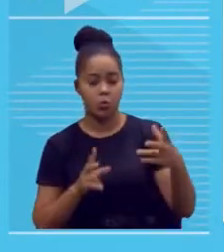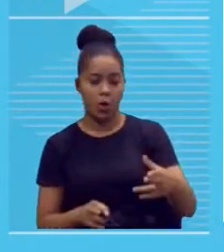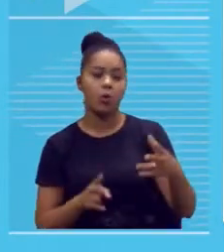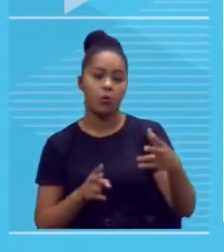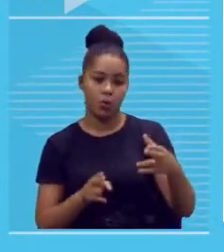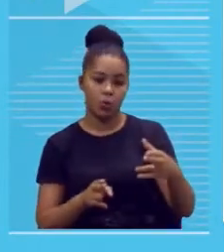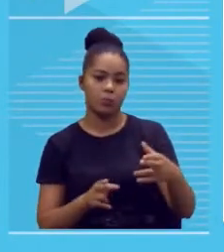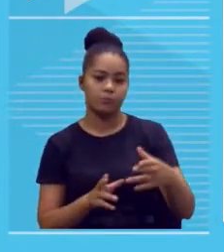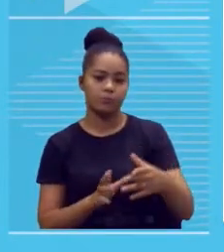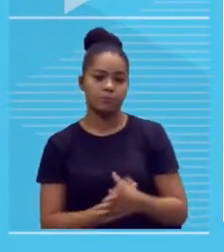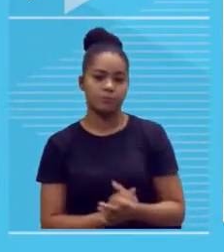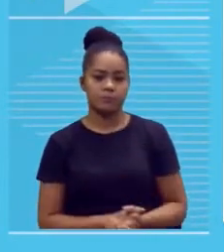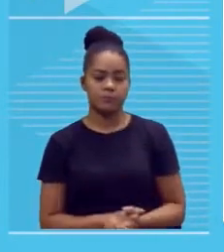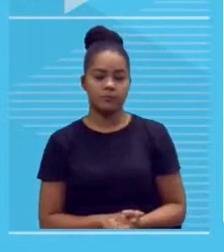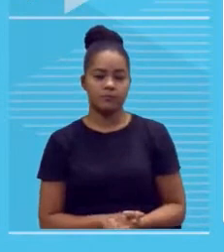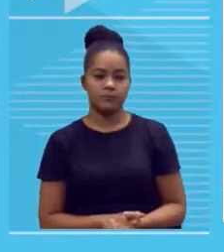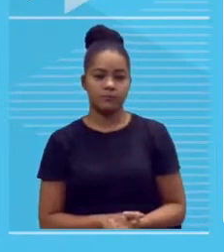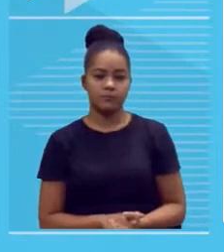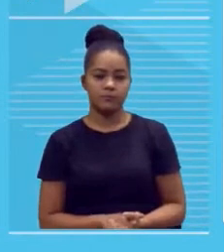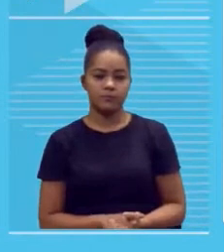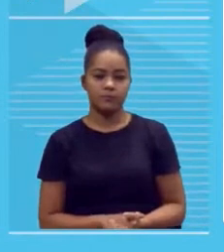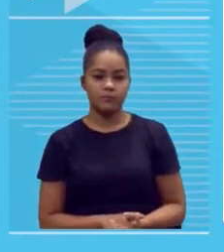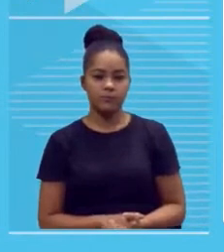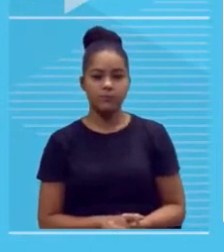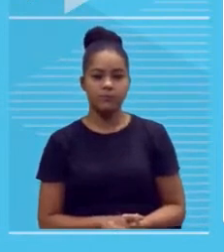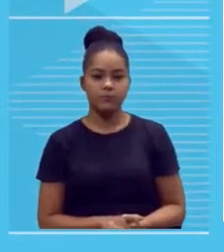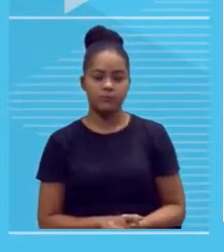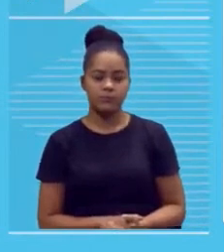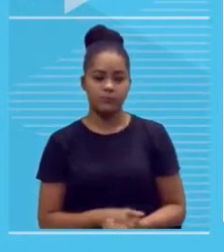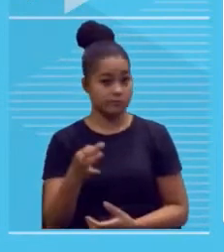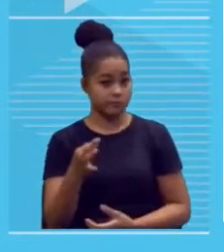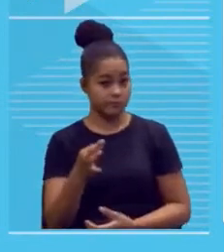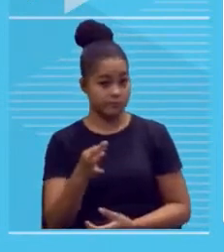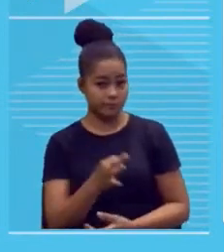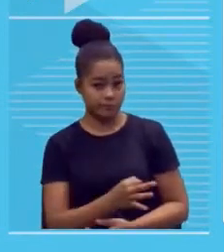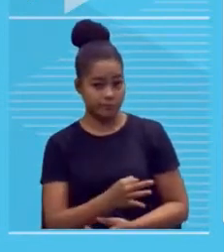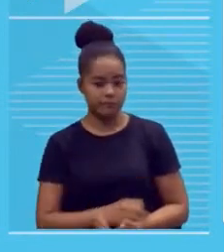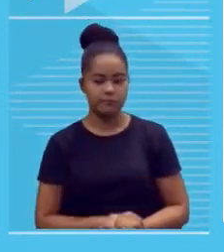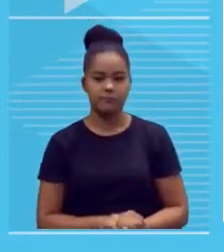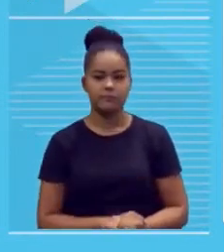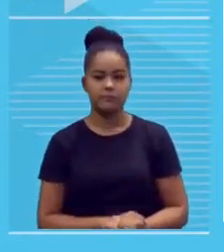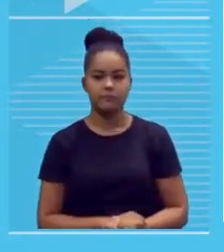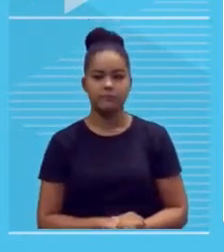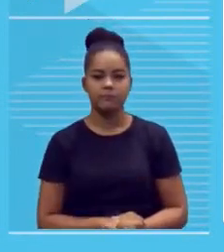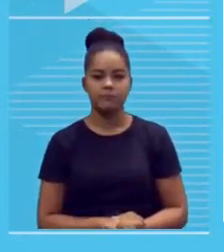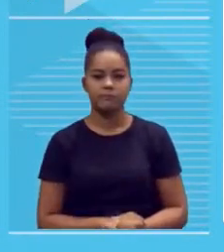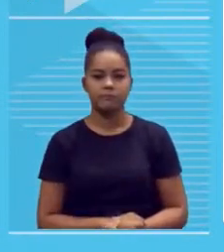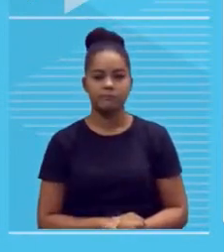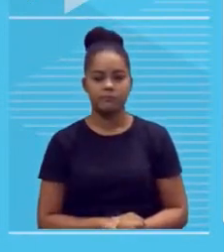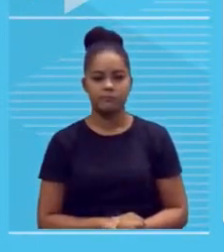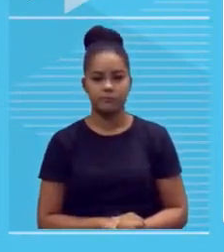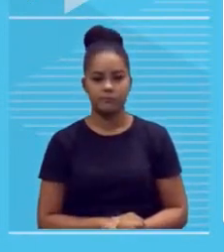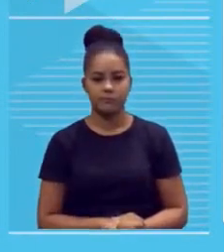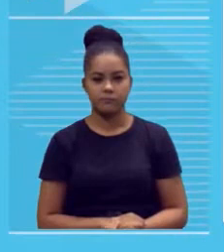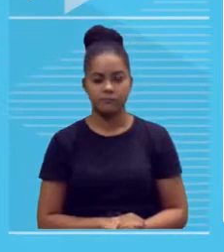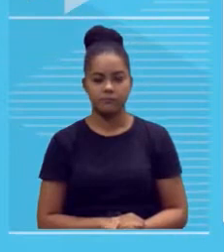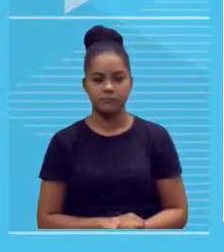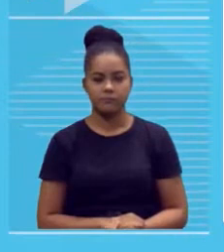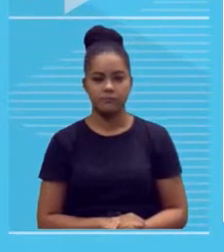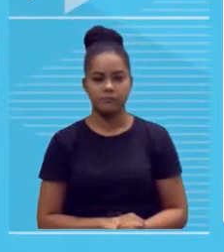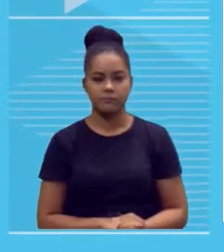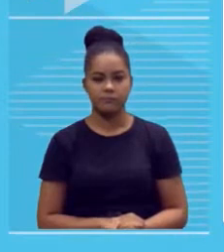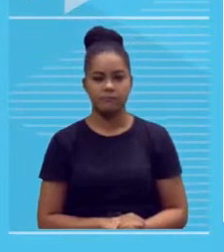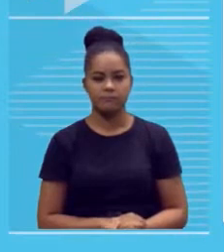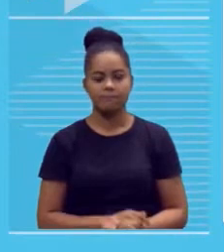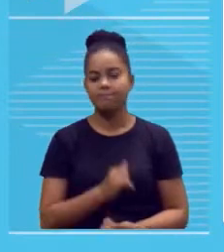Certinho? X menos y menos 6 igual a zero. Agora, prof, como eu tinha falado para vocês, e se eu